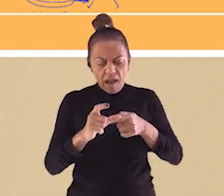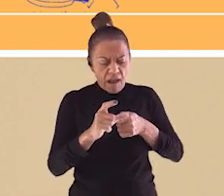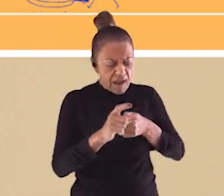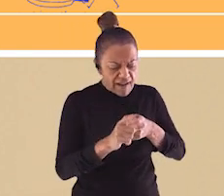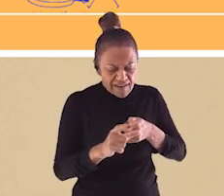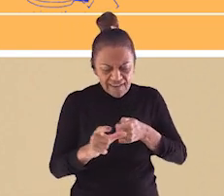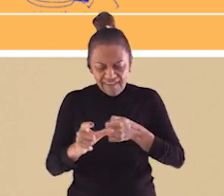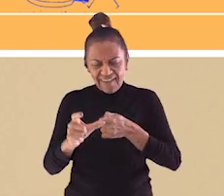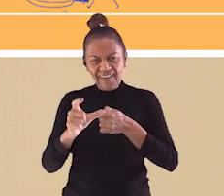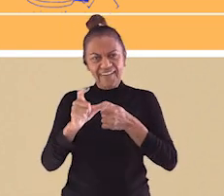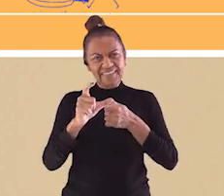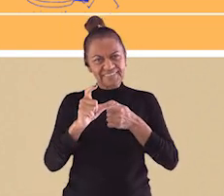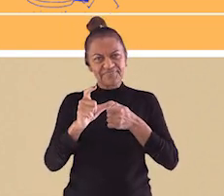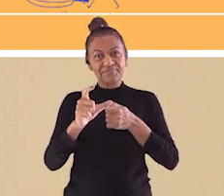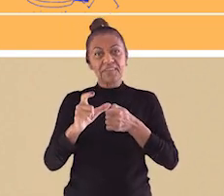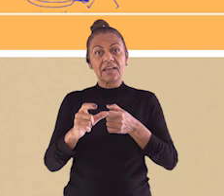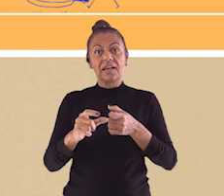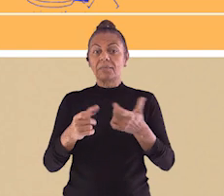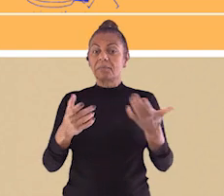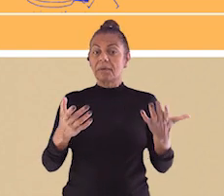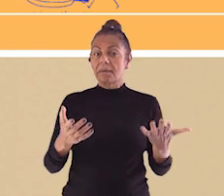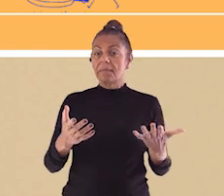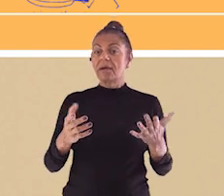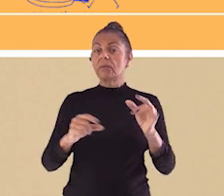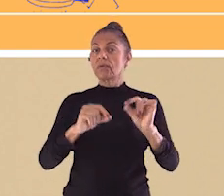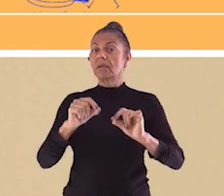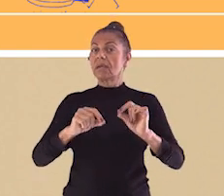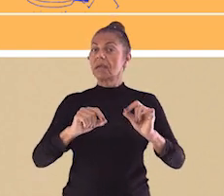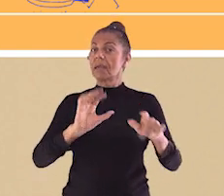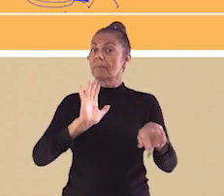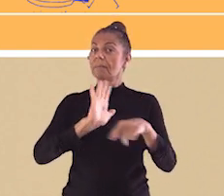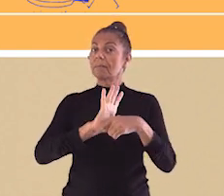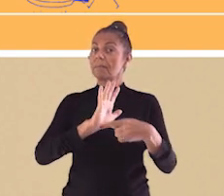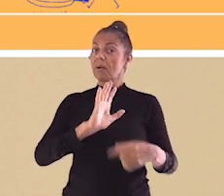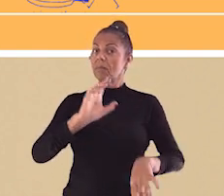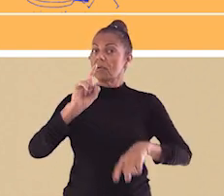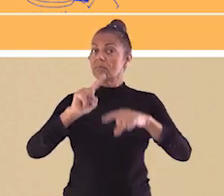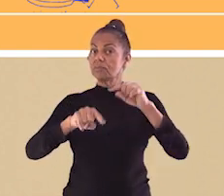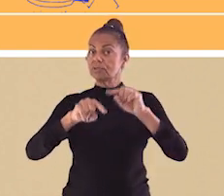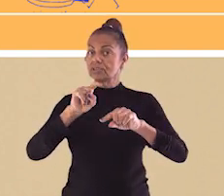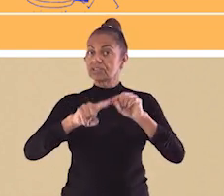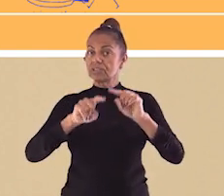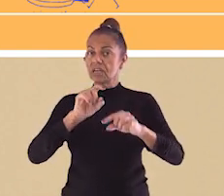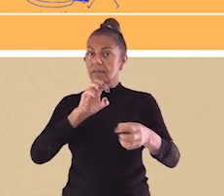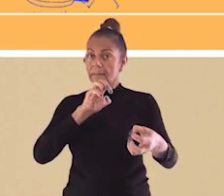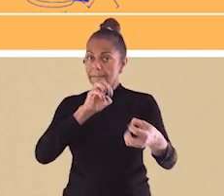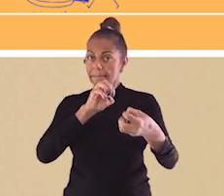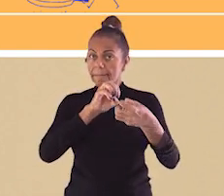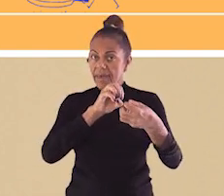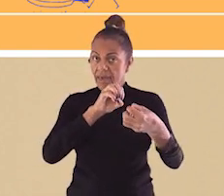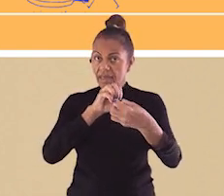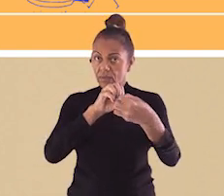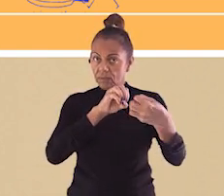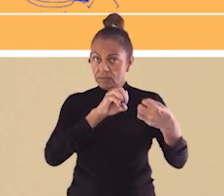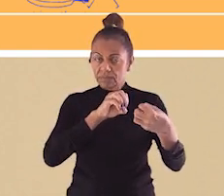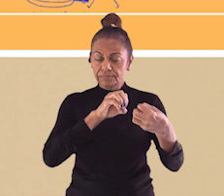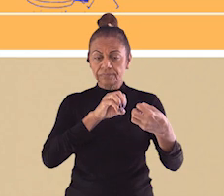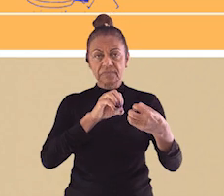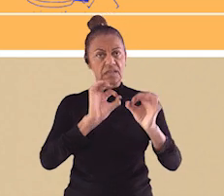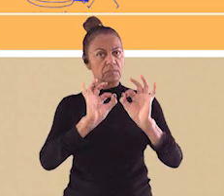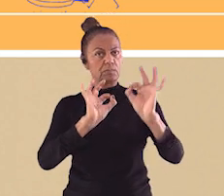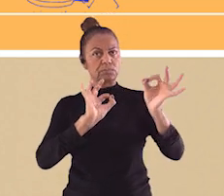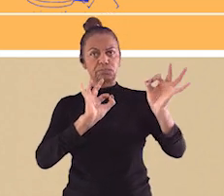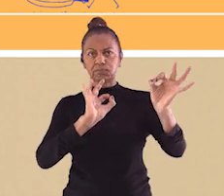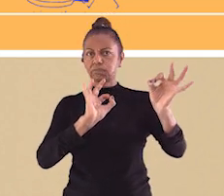funcionamento da lupa é para objetos próximos, não para tão distantes. Então, alguns